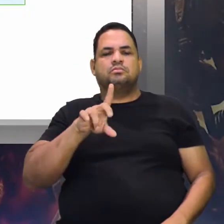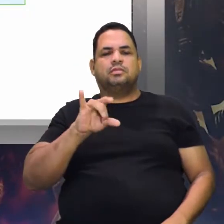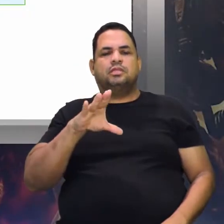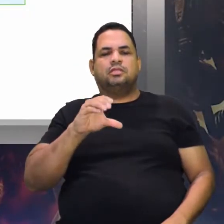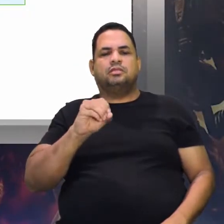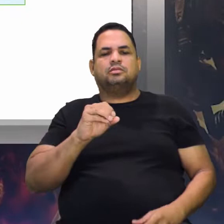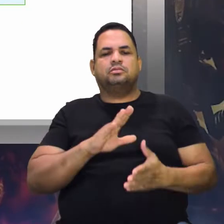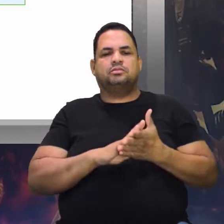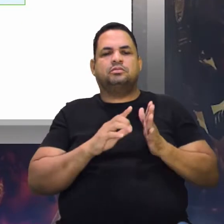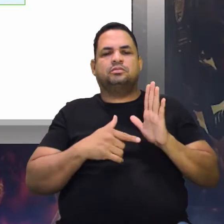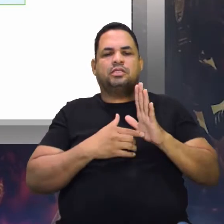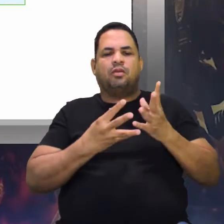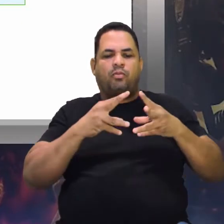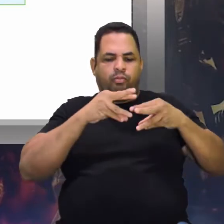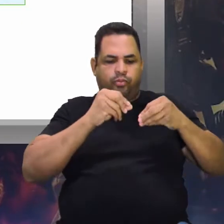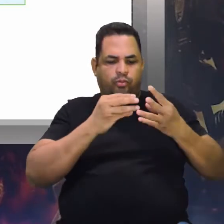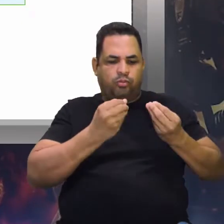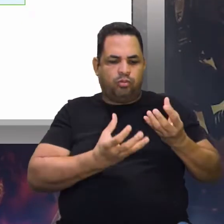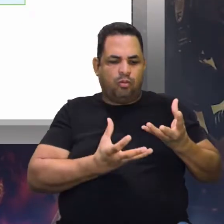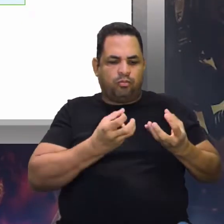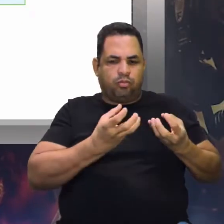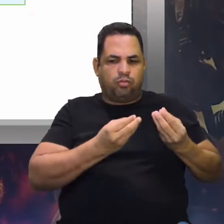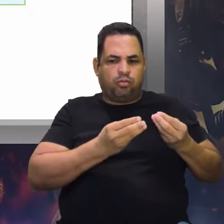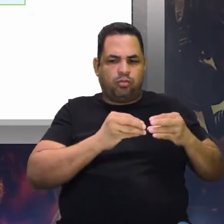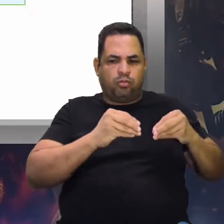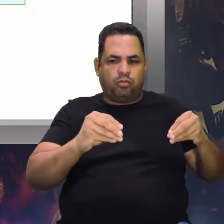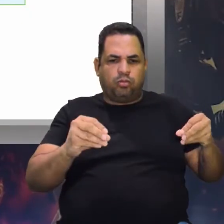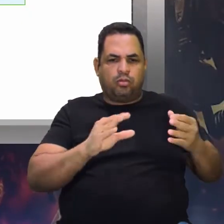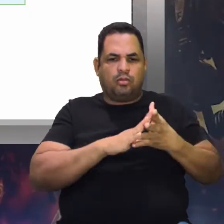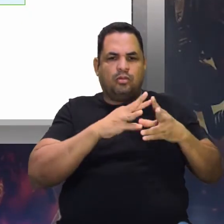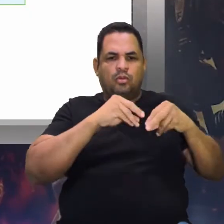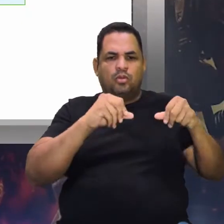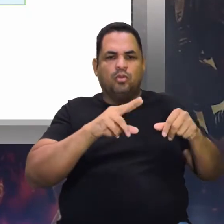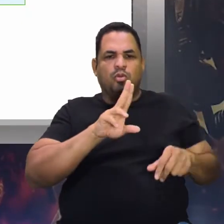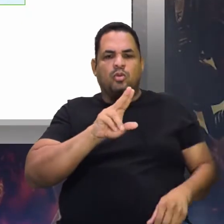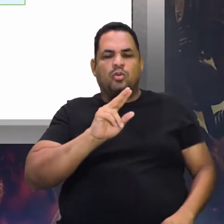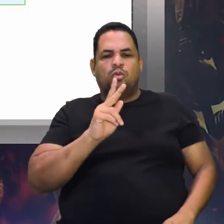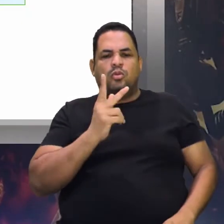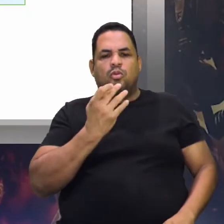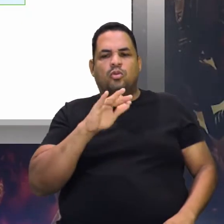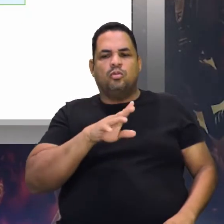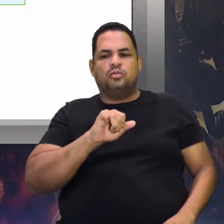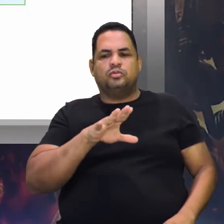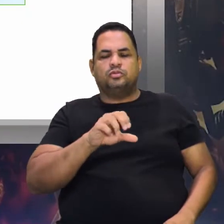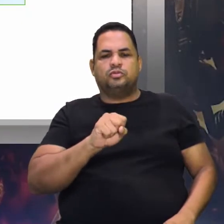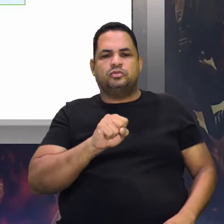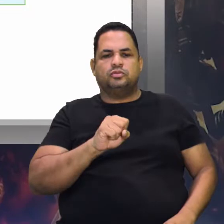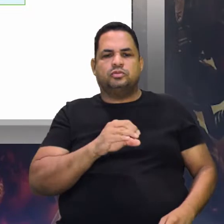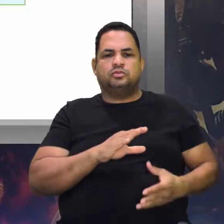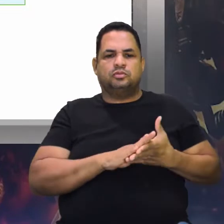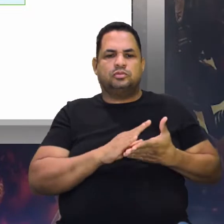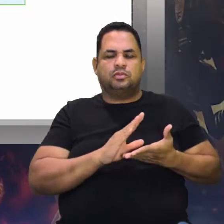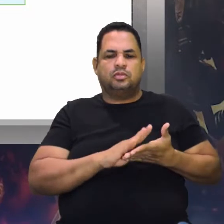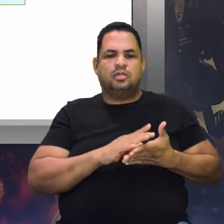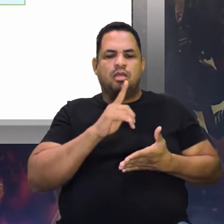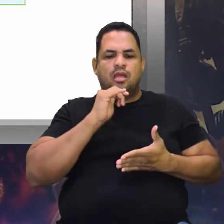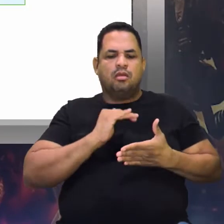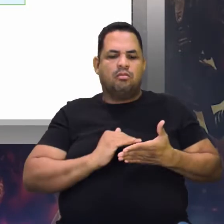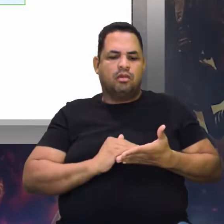a fertilidade do solo. Sabe o que é humus? A água sobe.